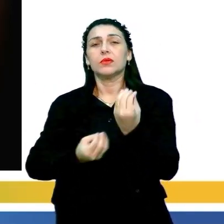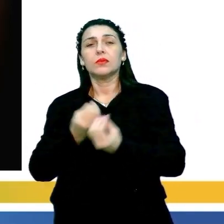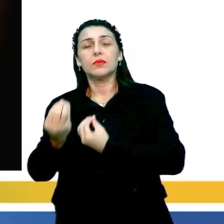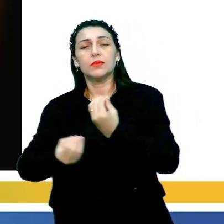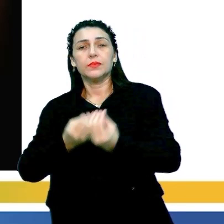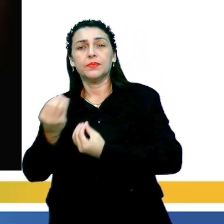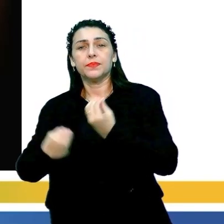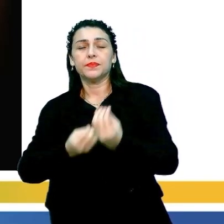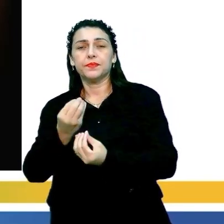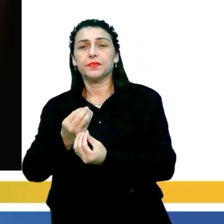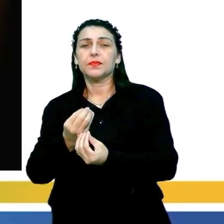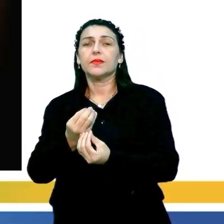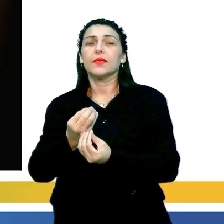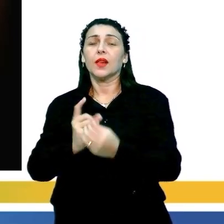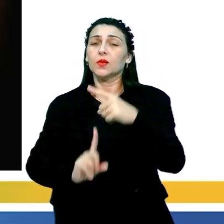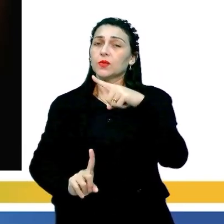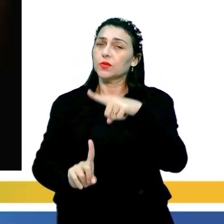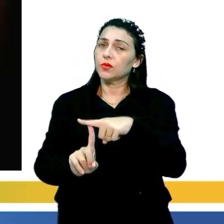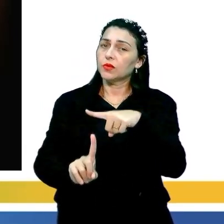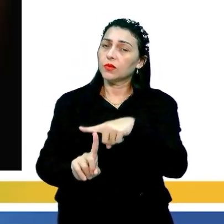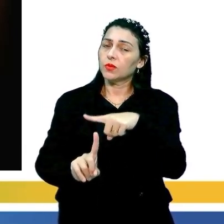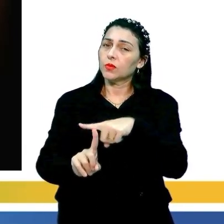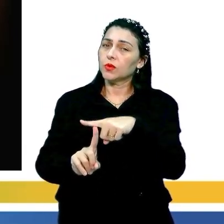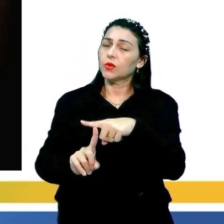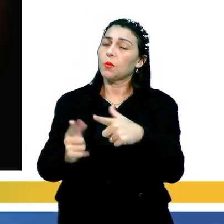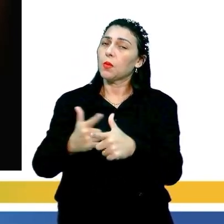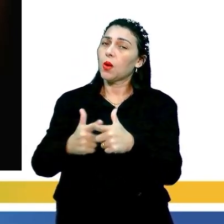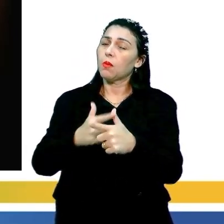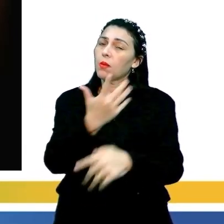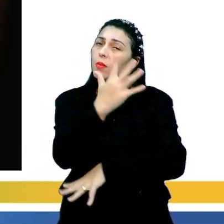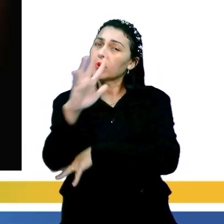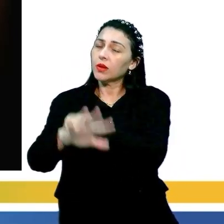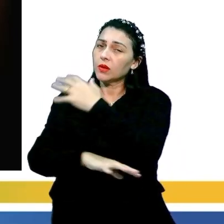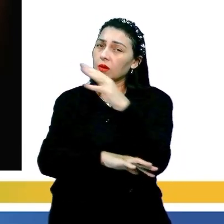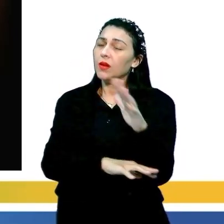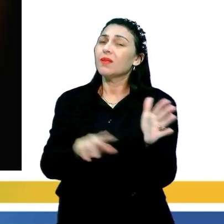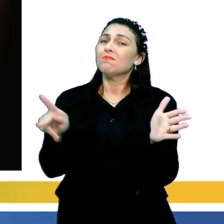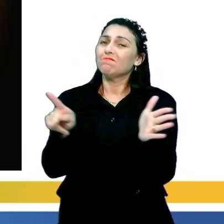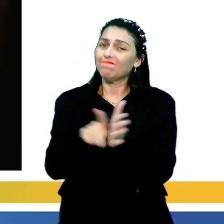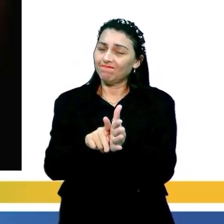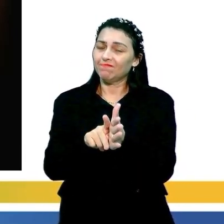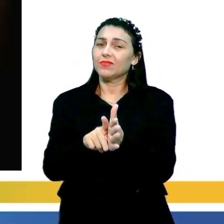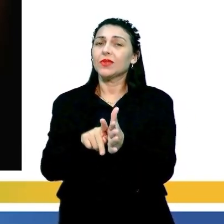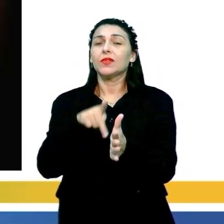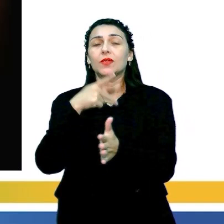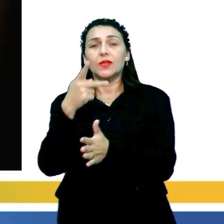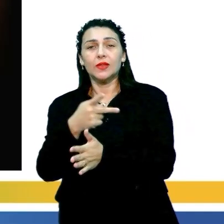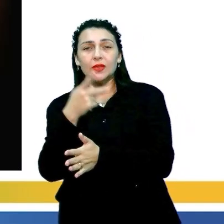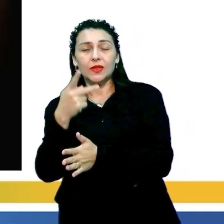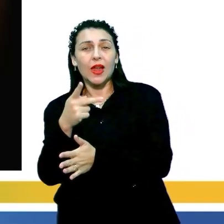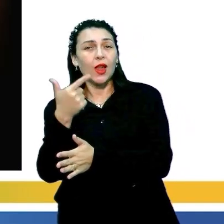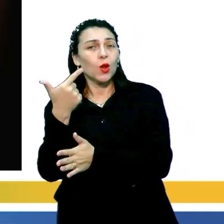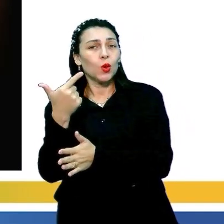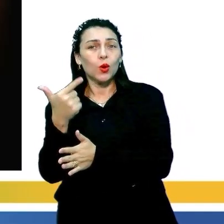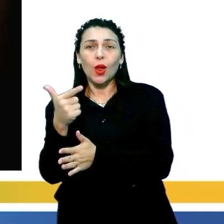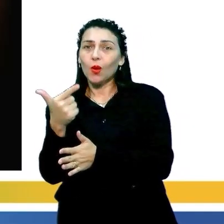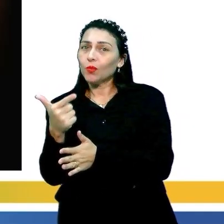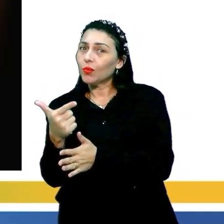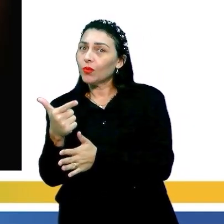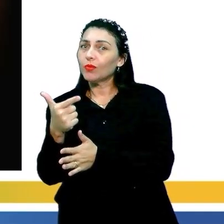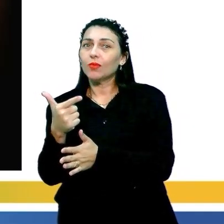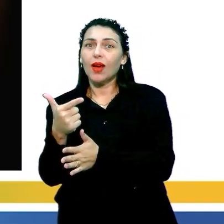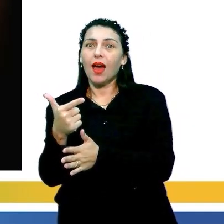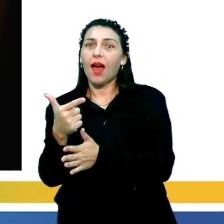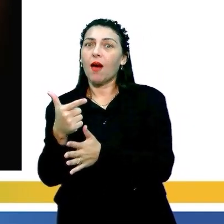dizer, em alguns tipos de problemas ambientais que são muito específicos. E como diz o ditado, eles não caem no Enem, não.